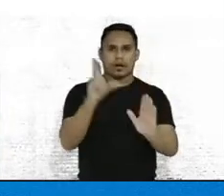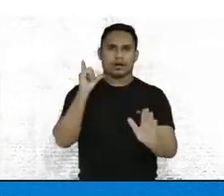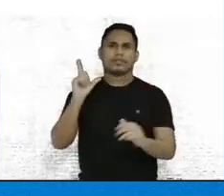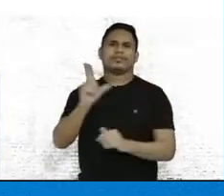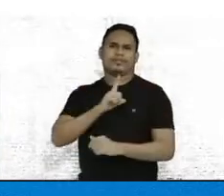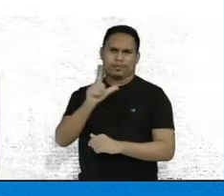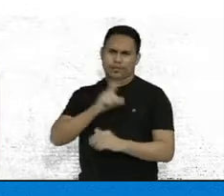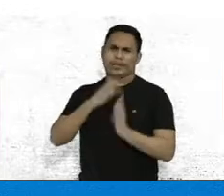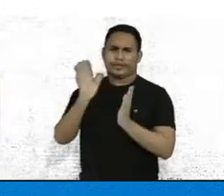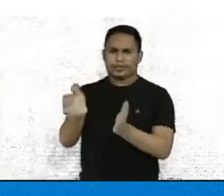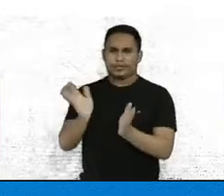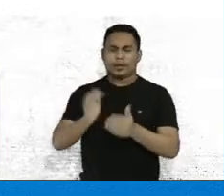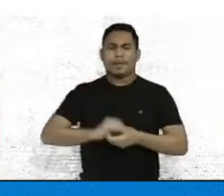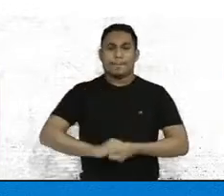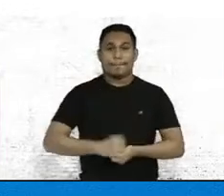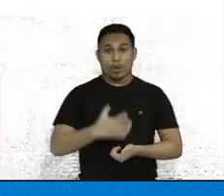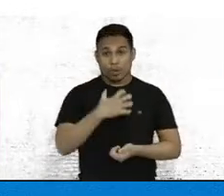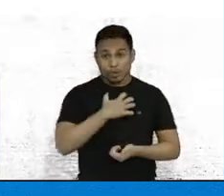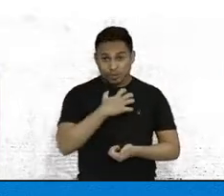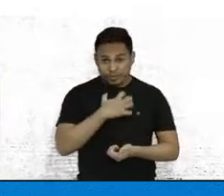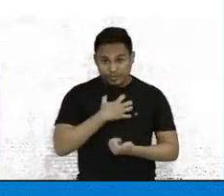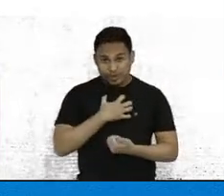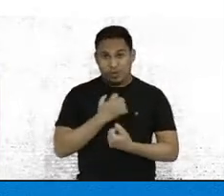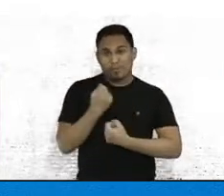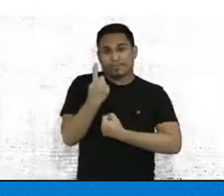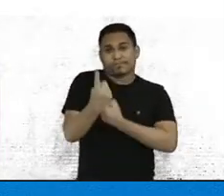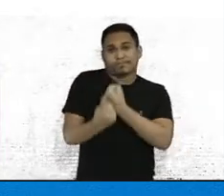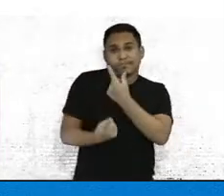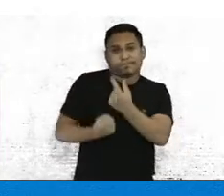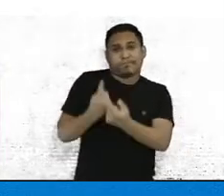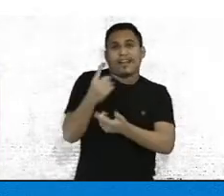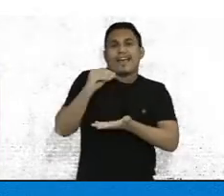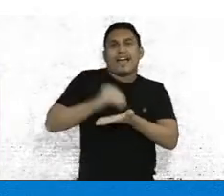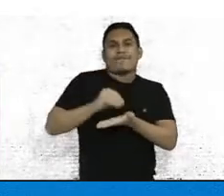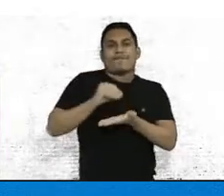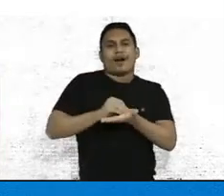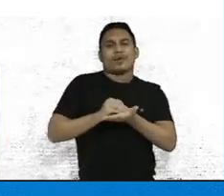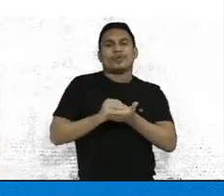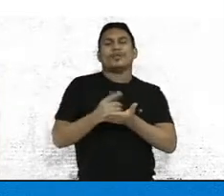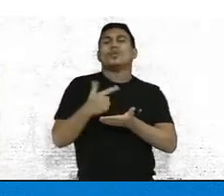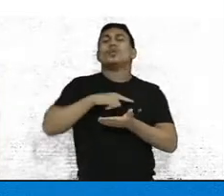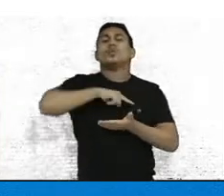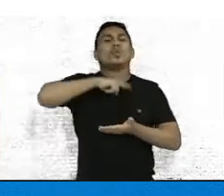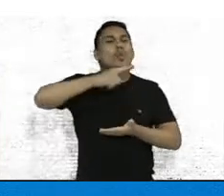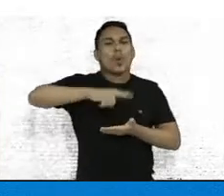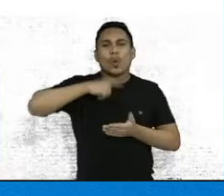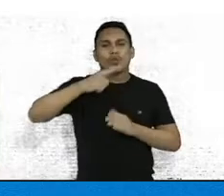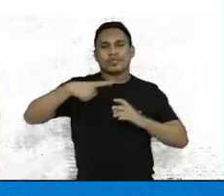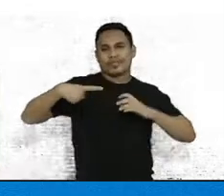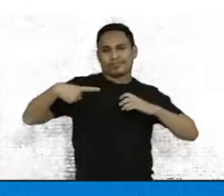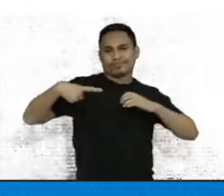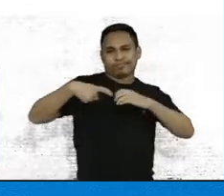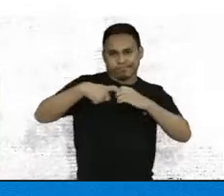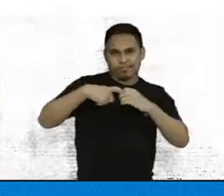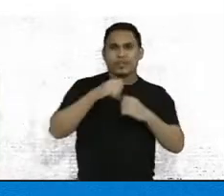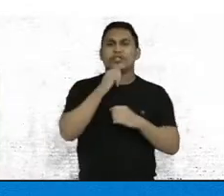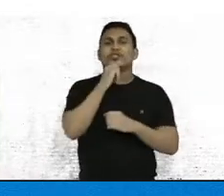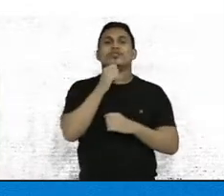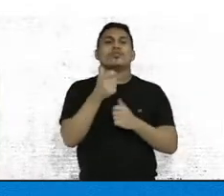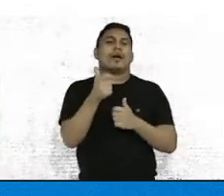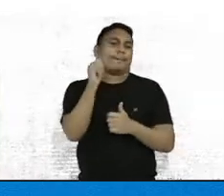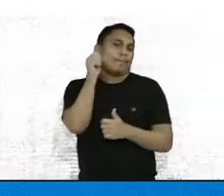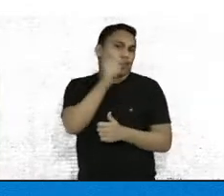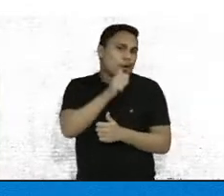não clássico é a infertilidade, tá? Muitas mulheres que têm dificuldade para engravidar ou já